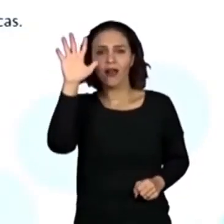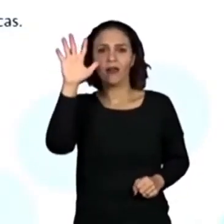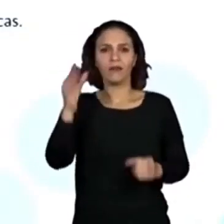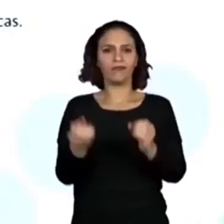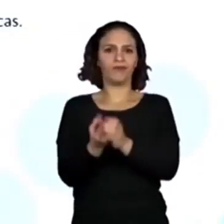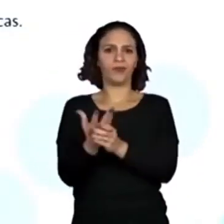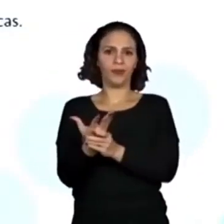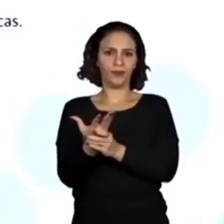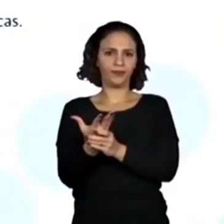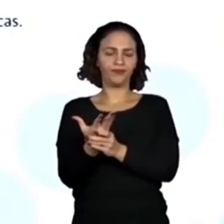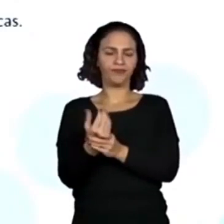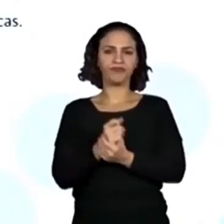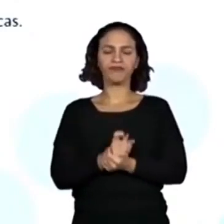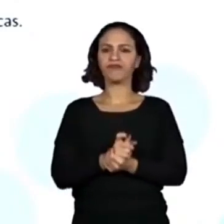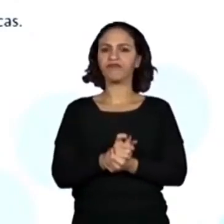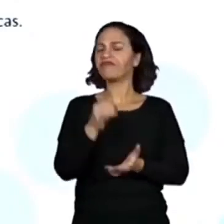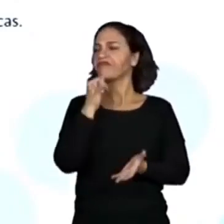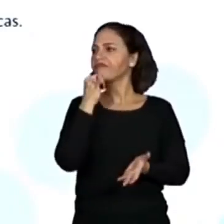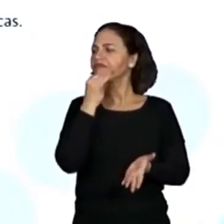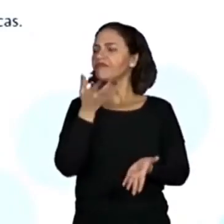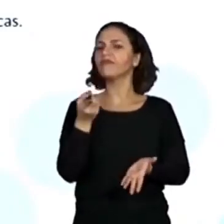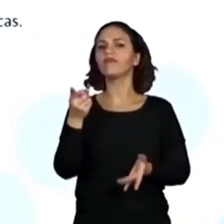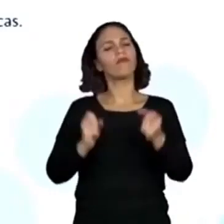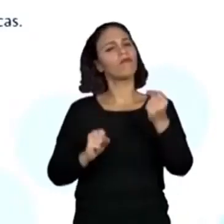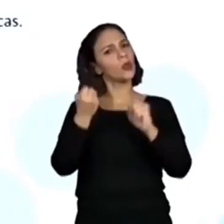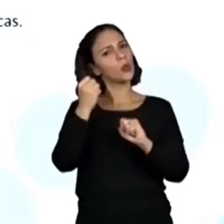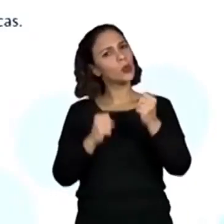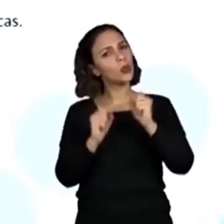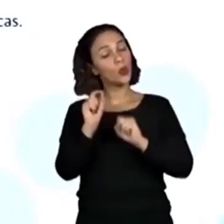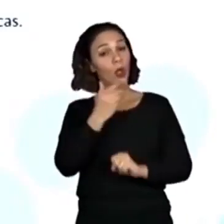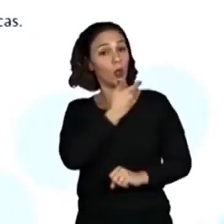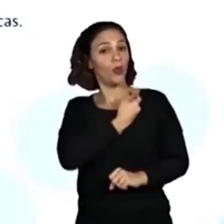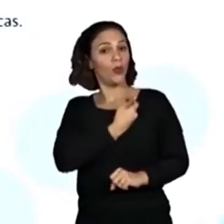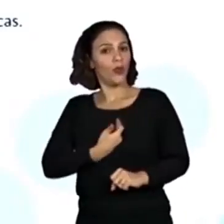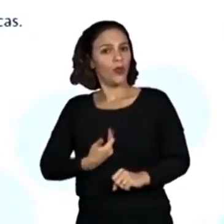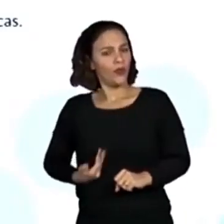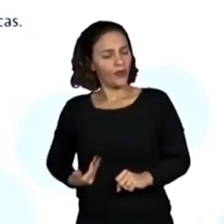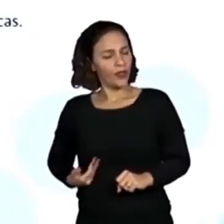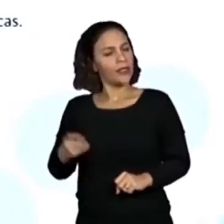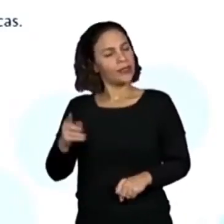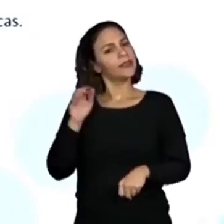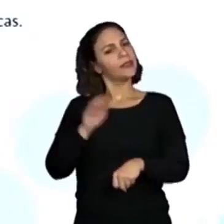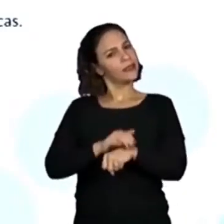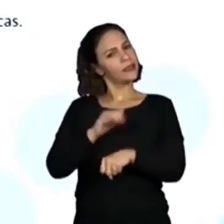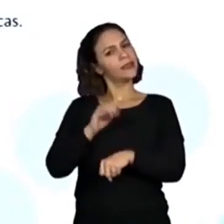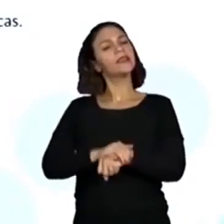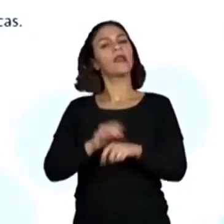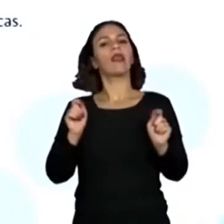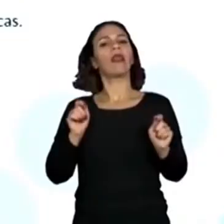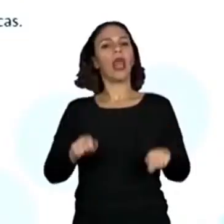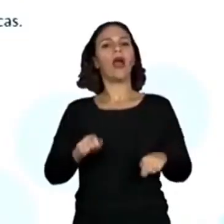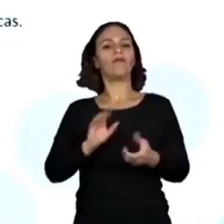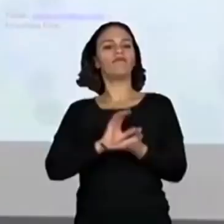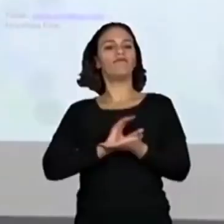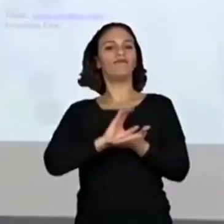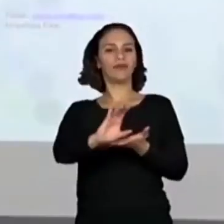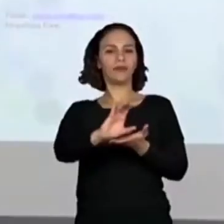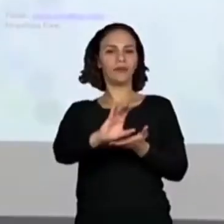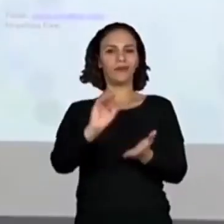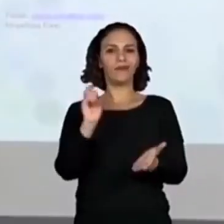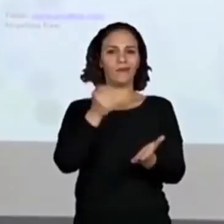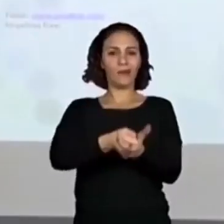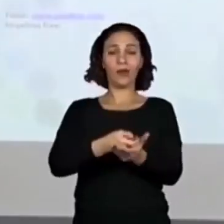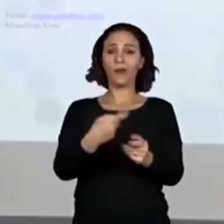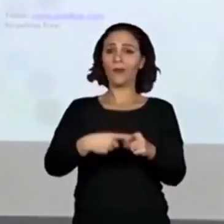São indústrias que, basicamente, o governo é que tem condição econômica de bancar. Porque